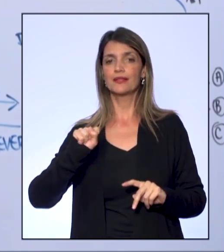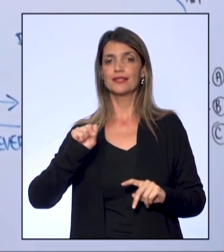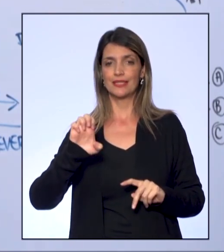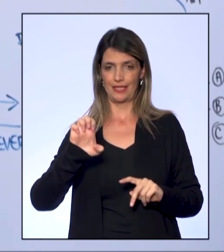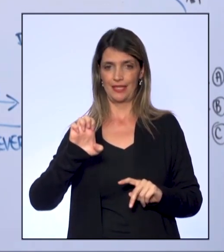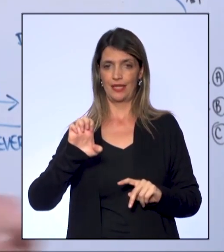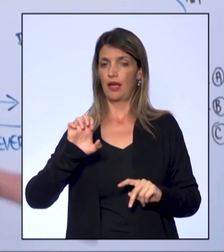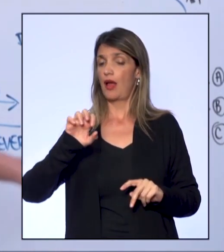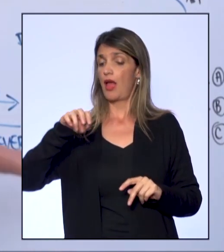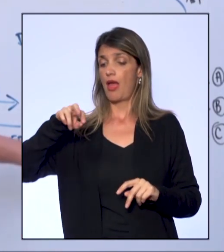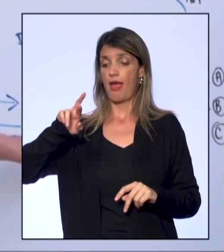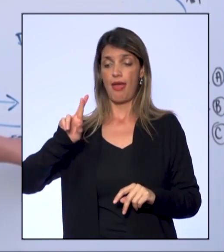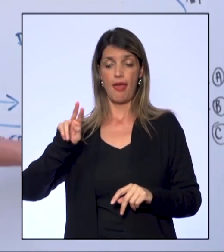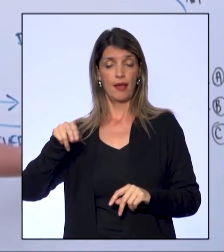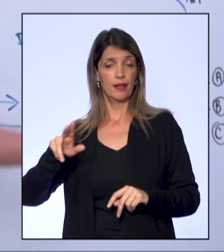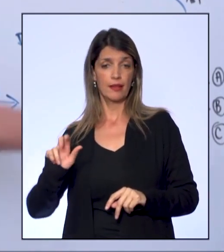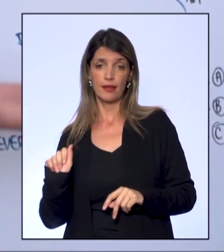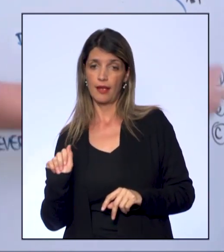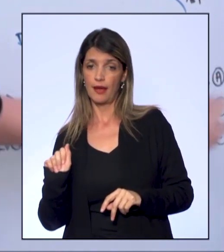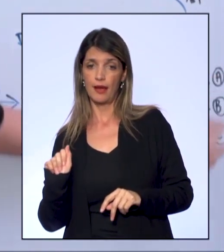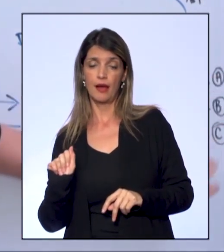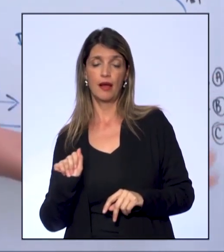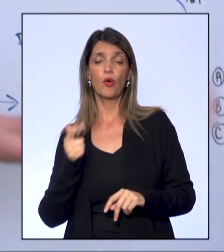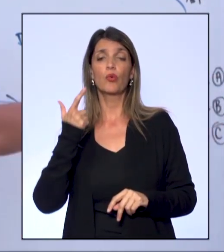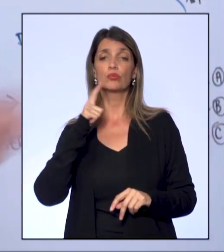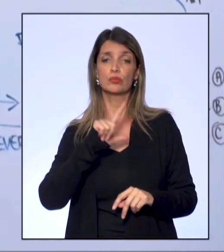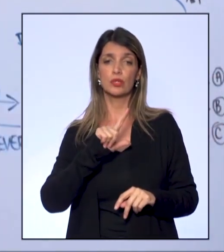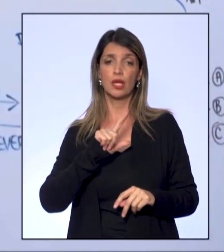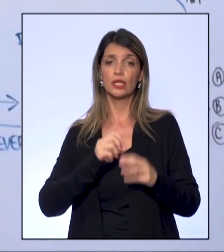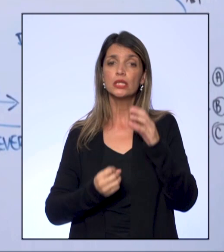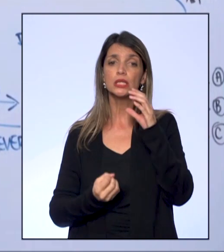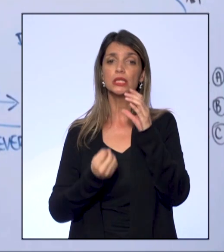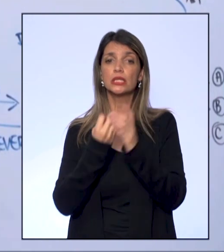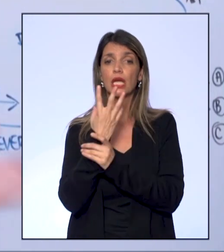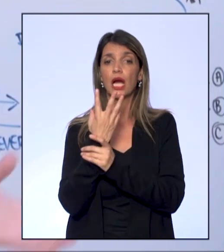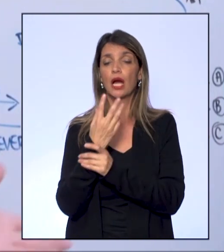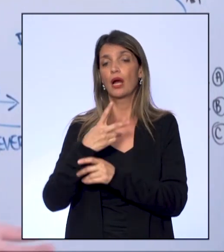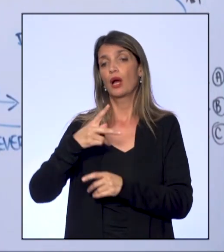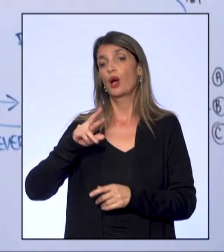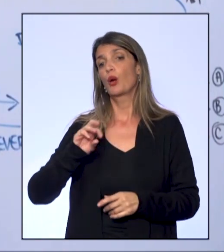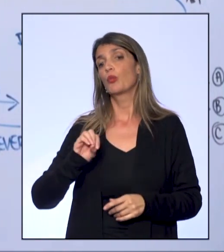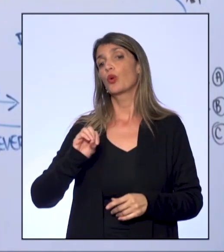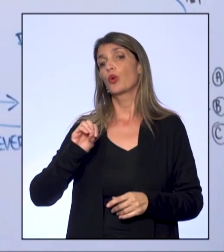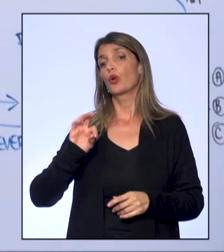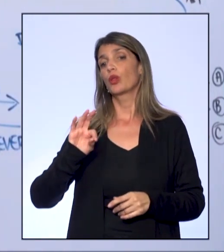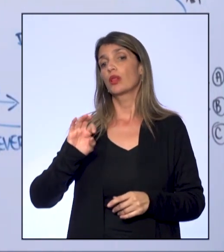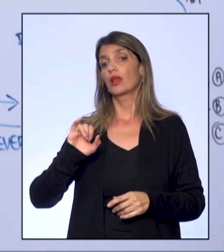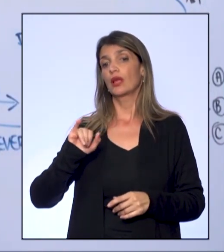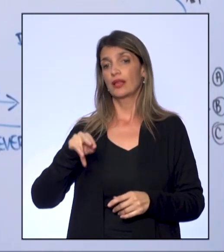tá? O RNA, por sua vez, consegue produzir moléculas de proteínas, até várias moléculas, isso já caiu no Enem. A gente chama